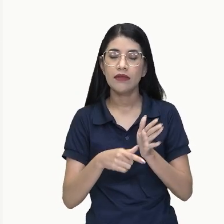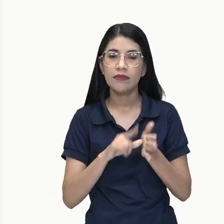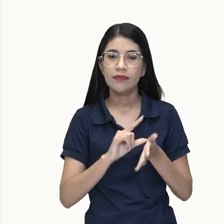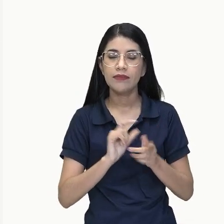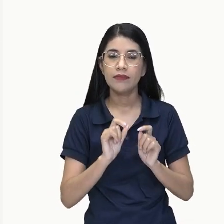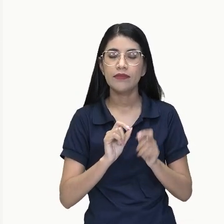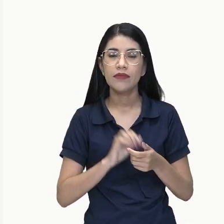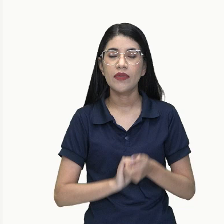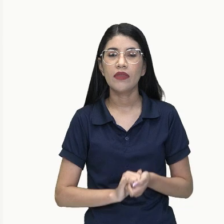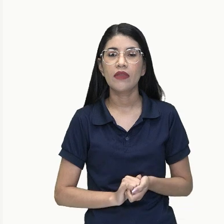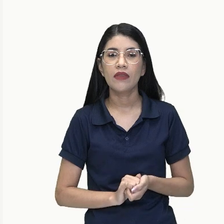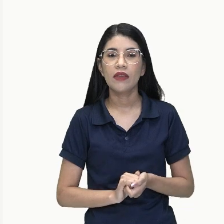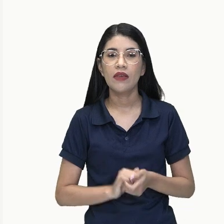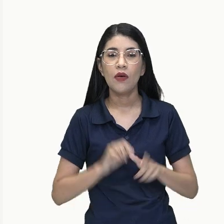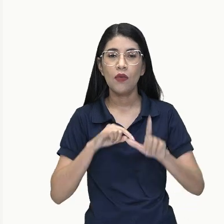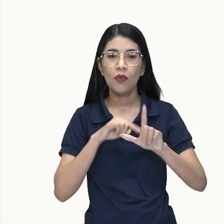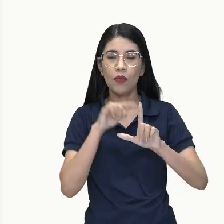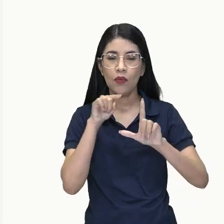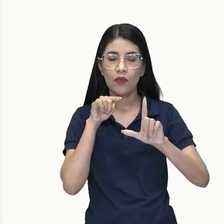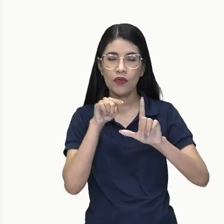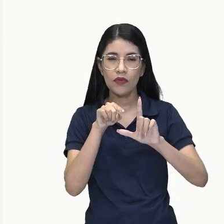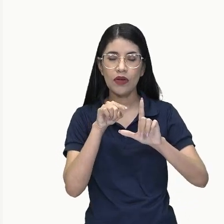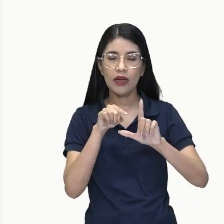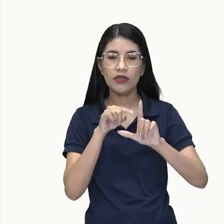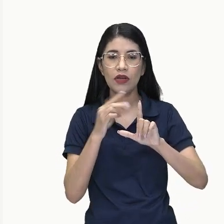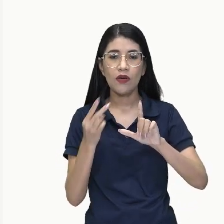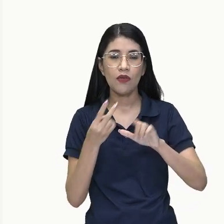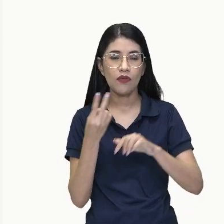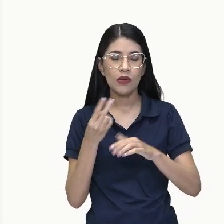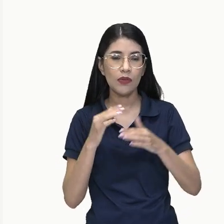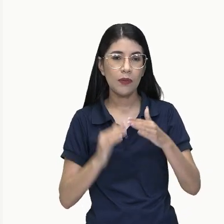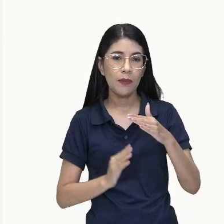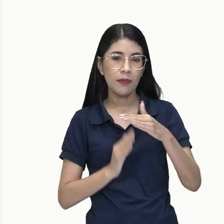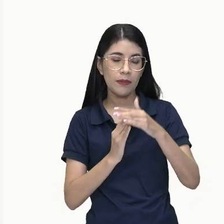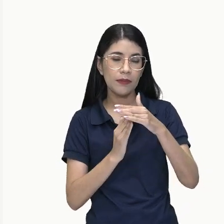o vértice será o valor máximo.